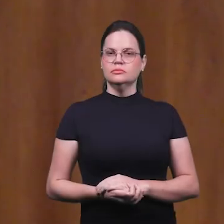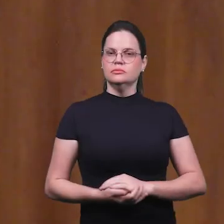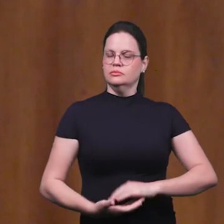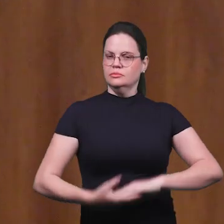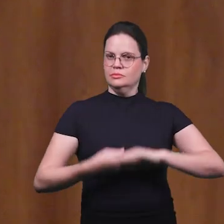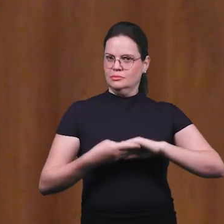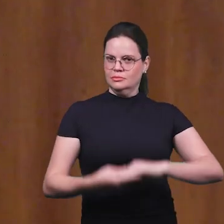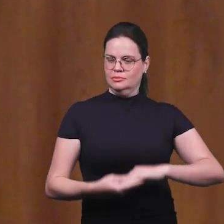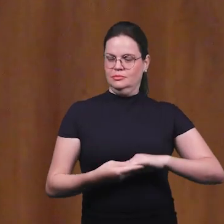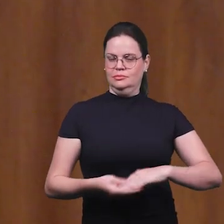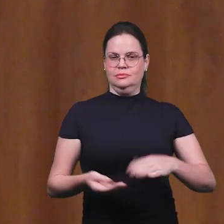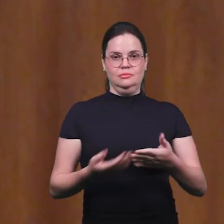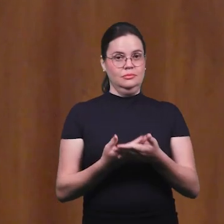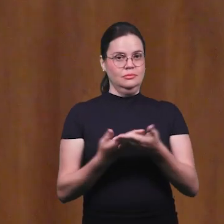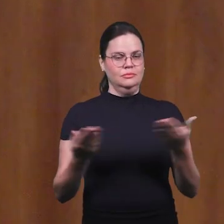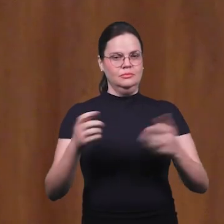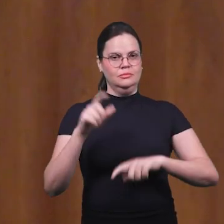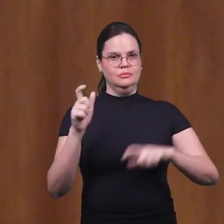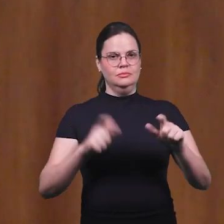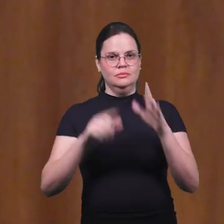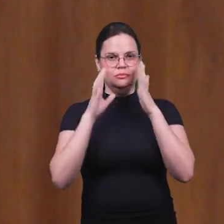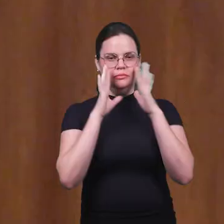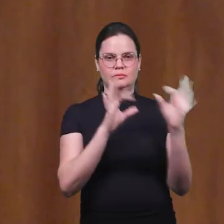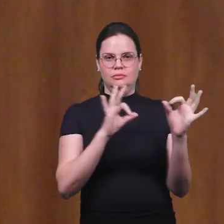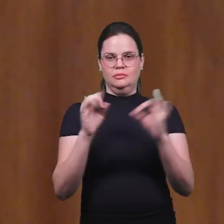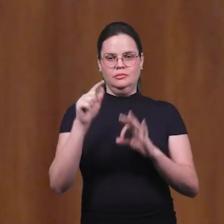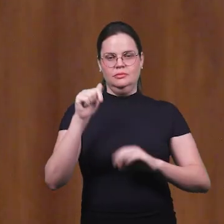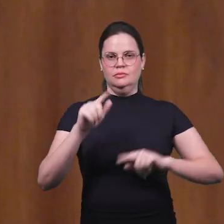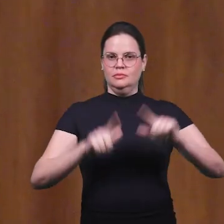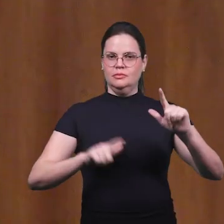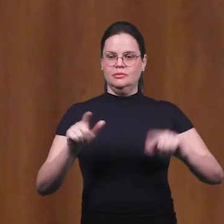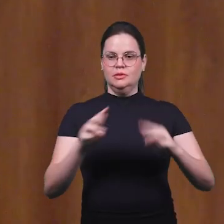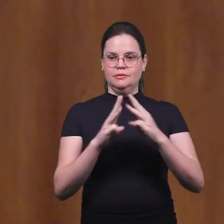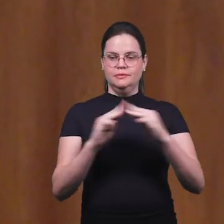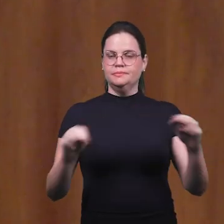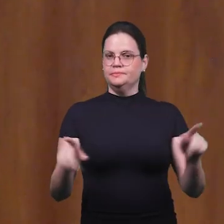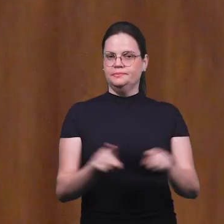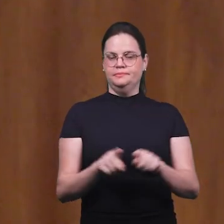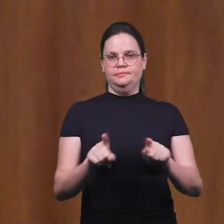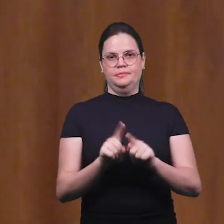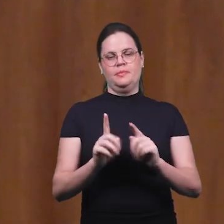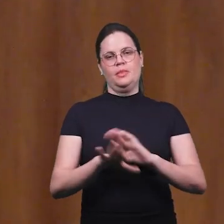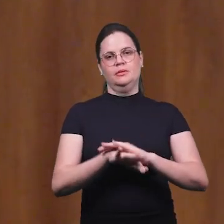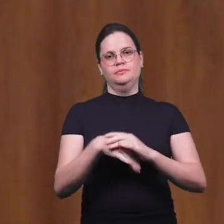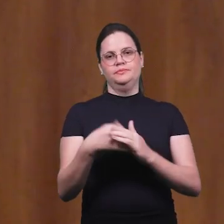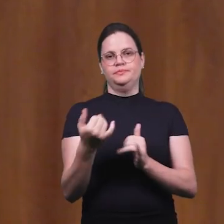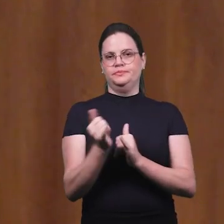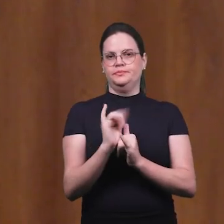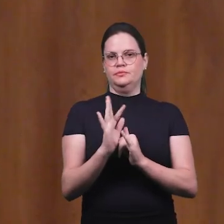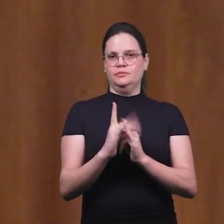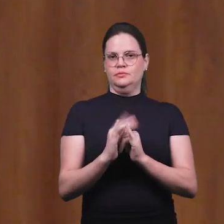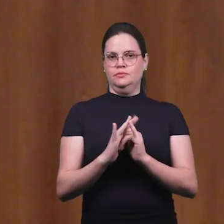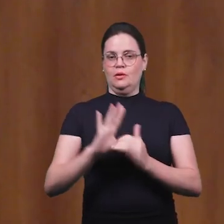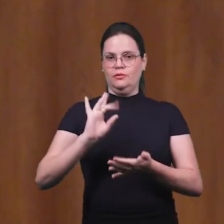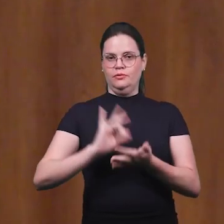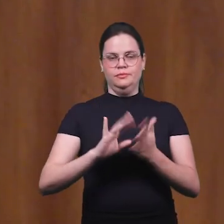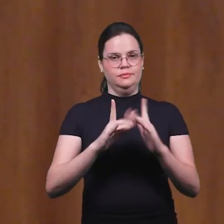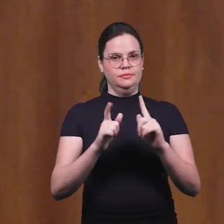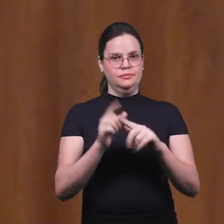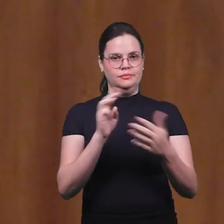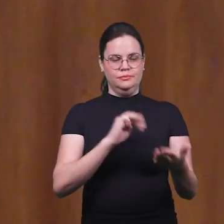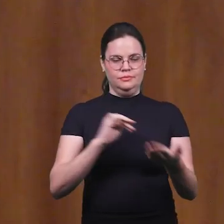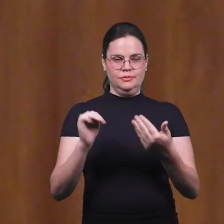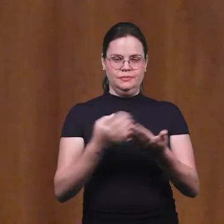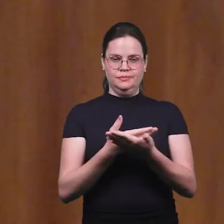Eu quero saudar a todos que nos acompanham pela TV Manaim, também canal oficial da Igreja Cristã Maranata no YouTube, a paz do